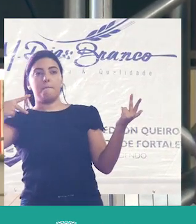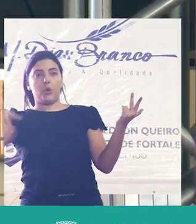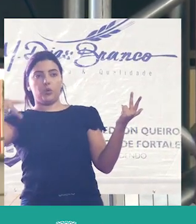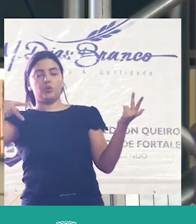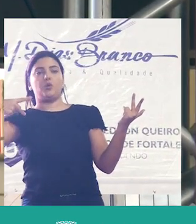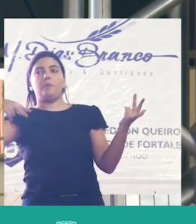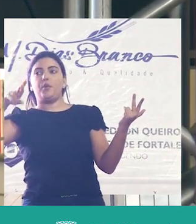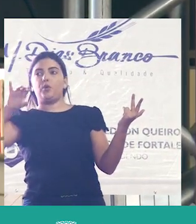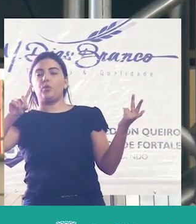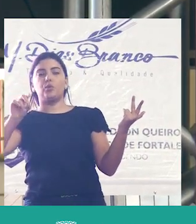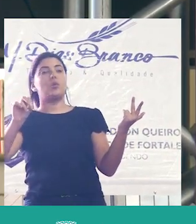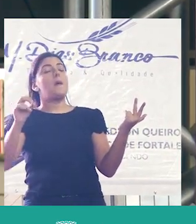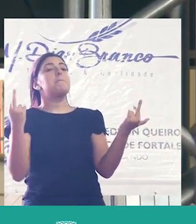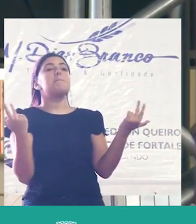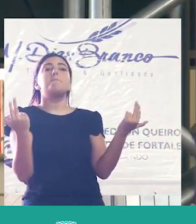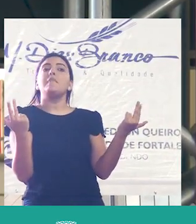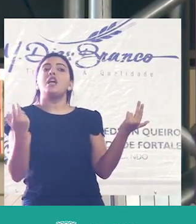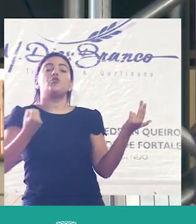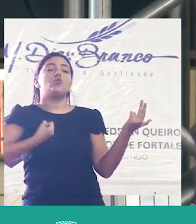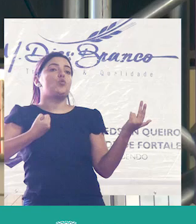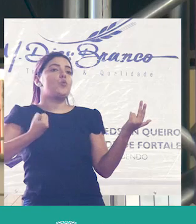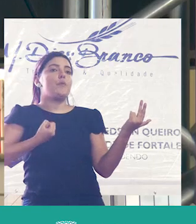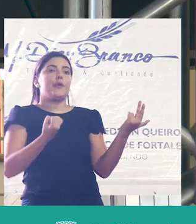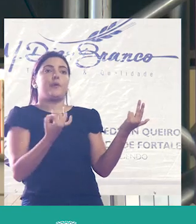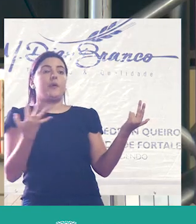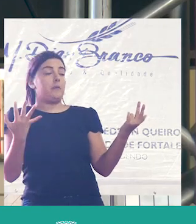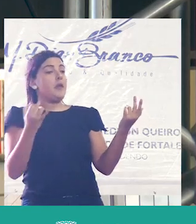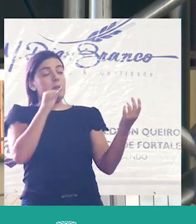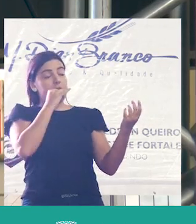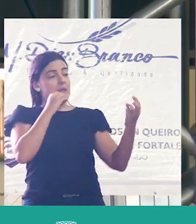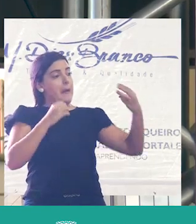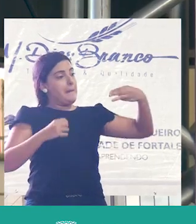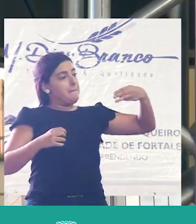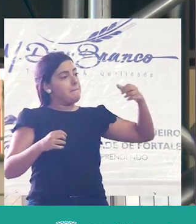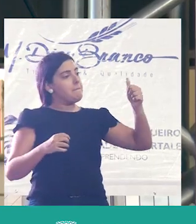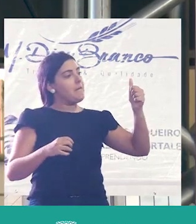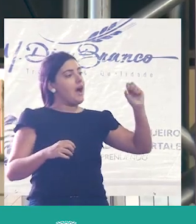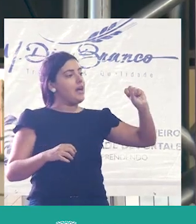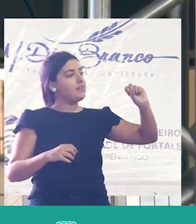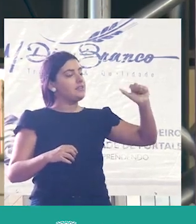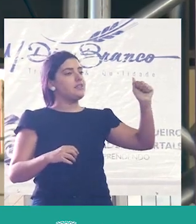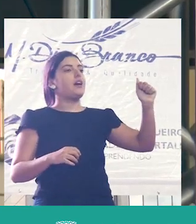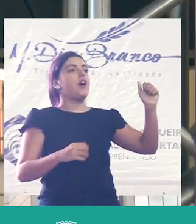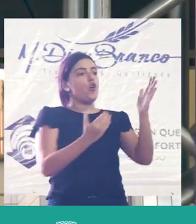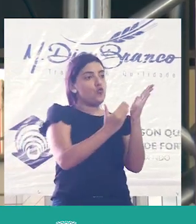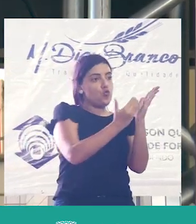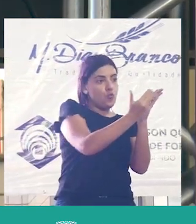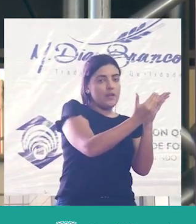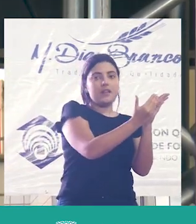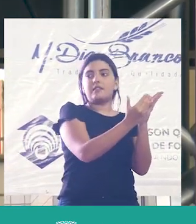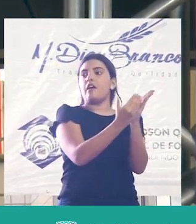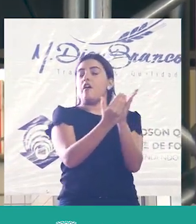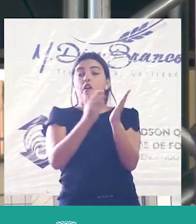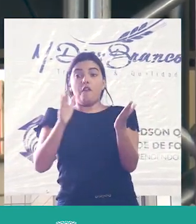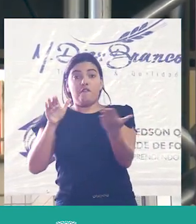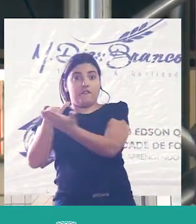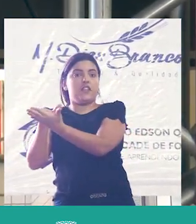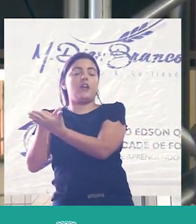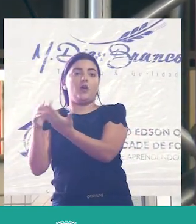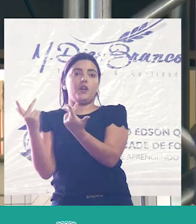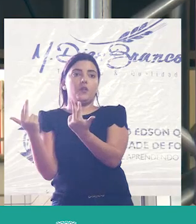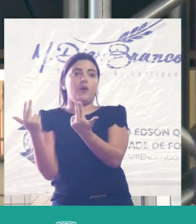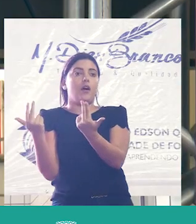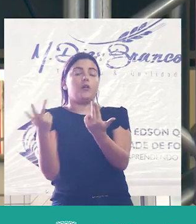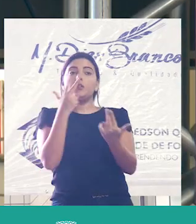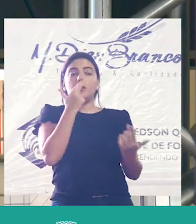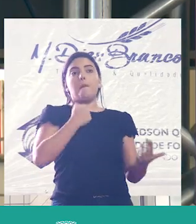produtos. A mesma quantidade de massa que tem no começo de uma reação, tem que ter no final, porque a matéria